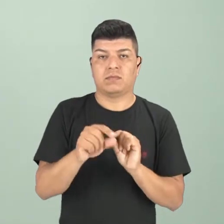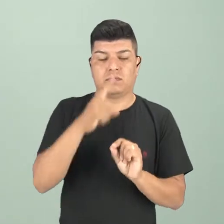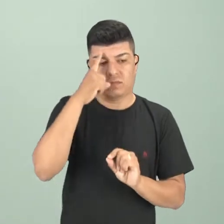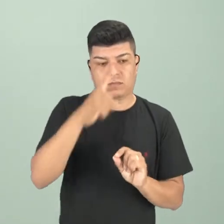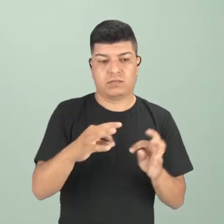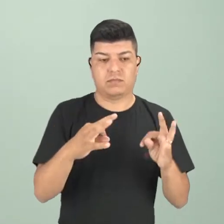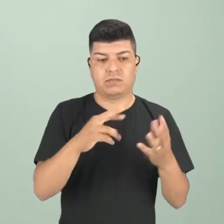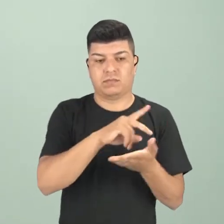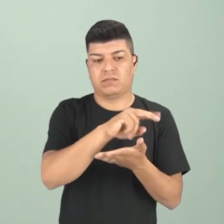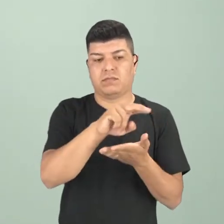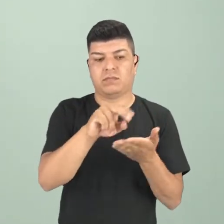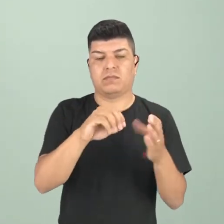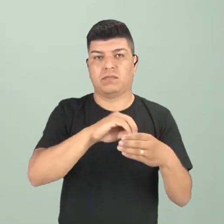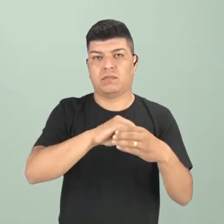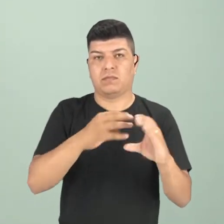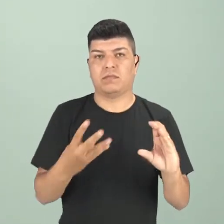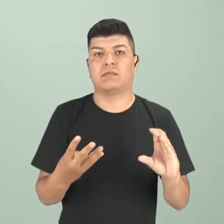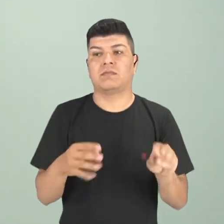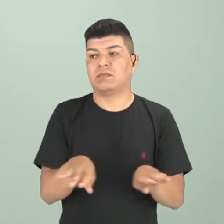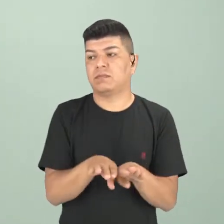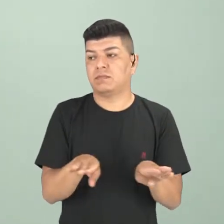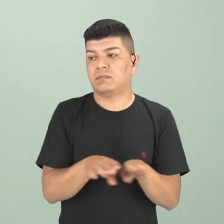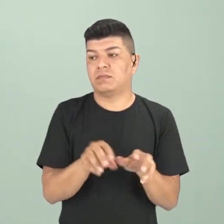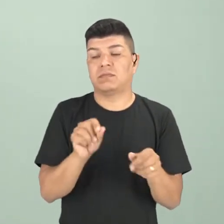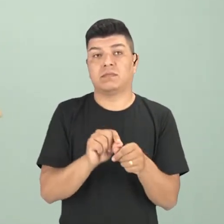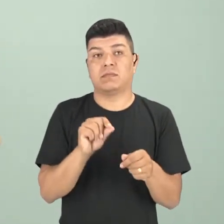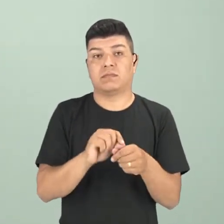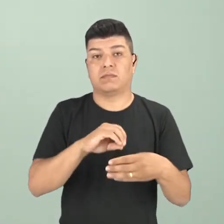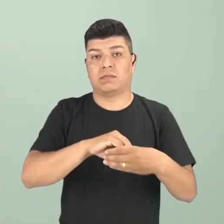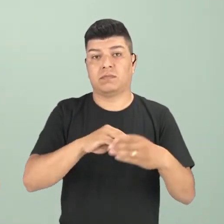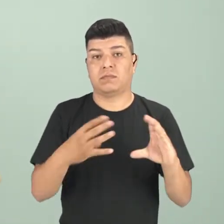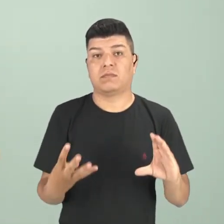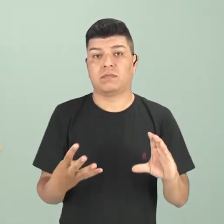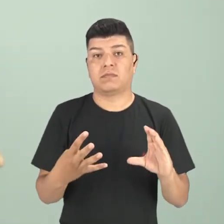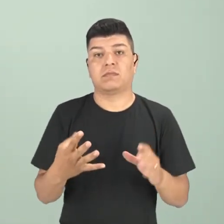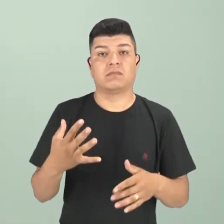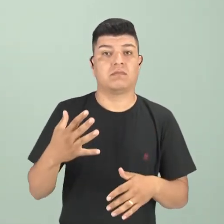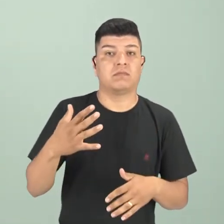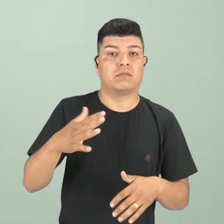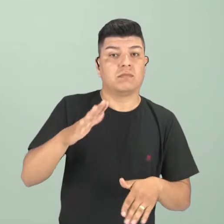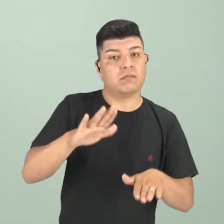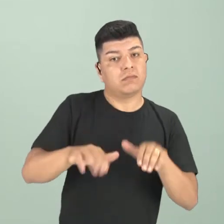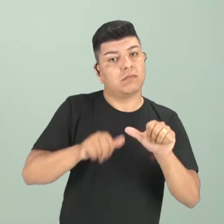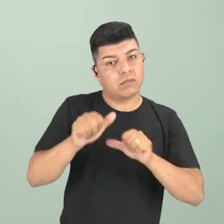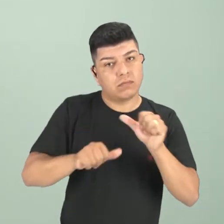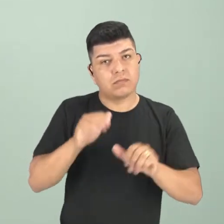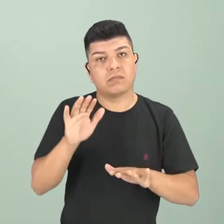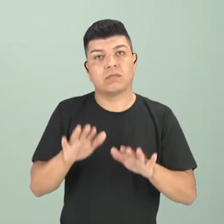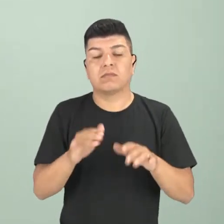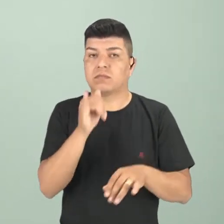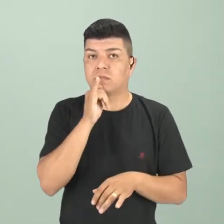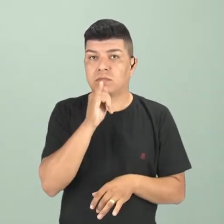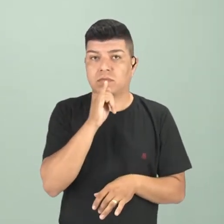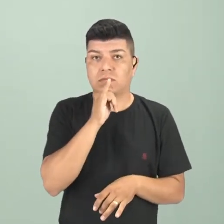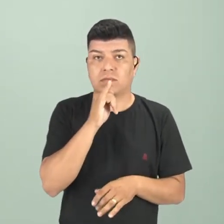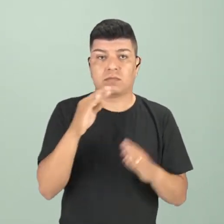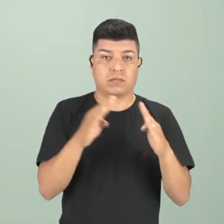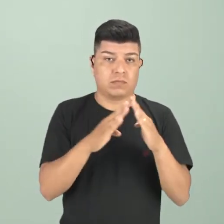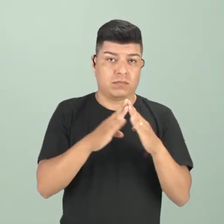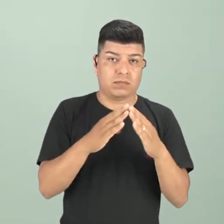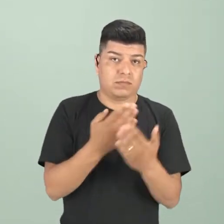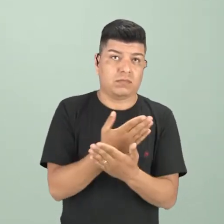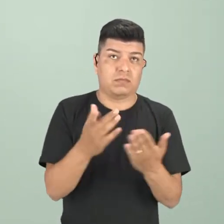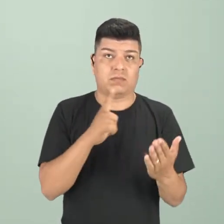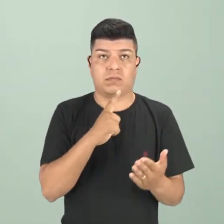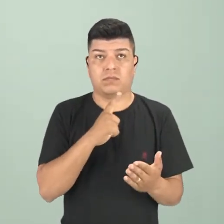como a somo Play óptico ele vai determinar várias características e ele vai fazer com que essas características tem uma